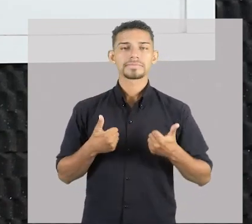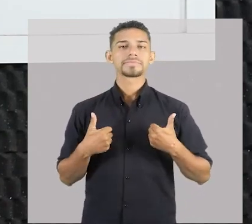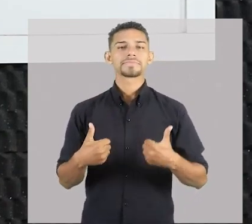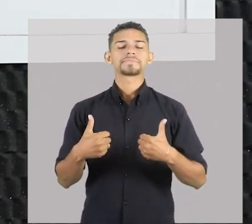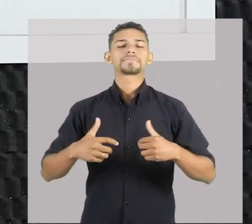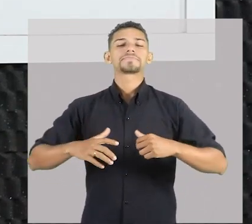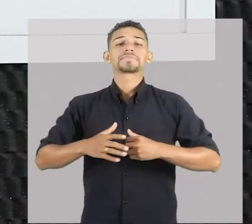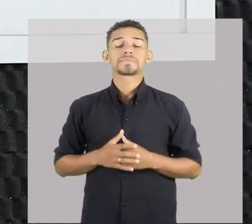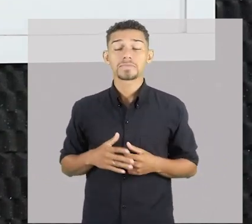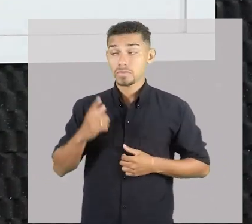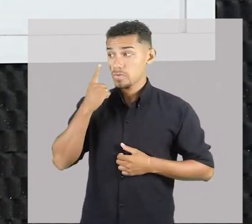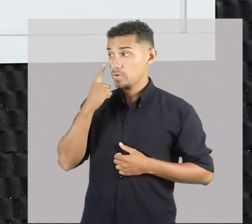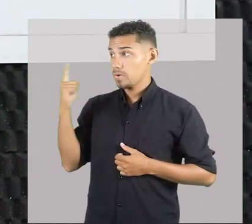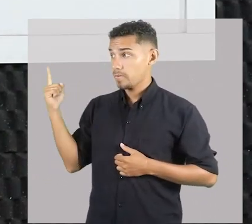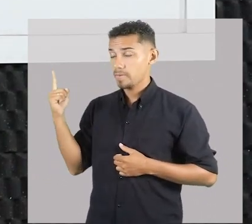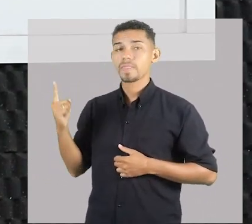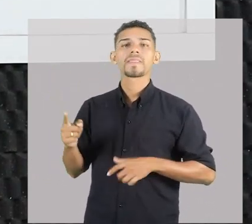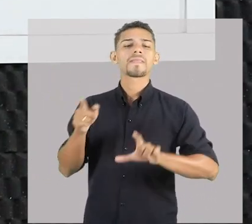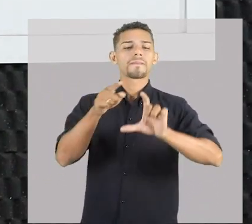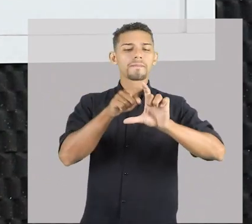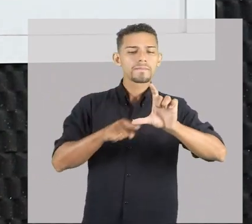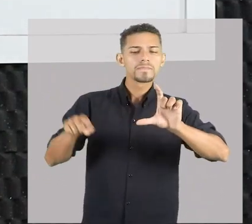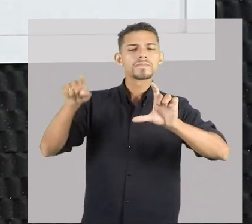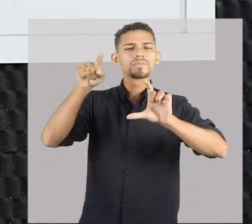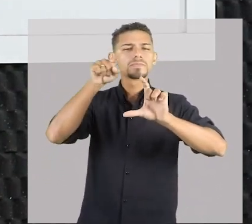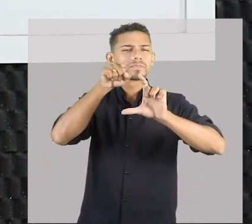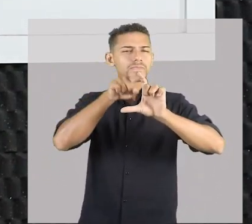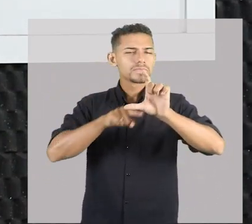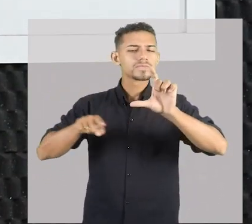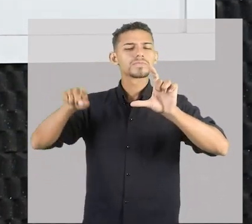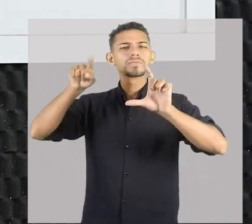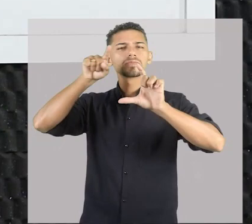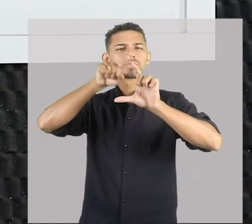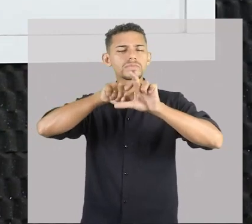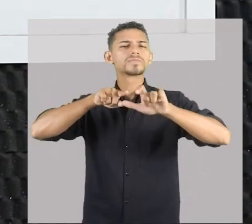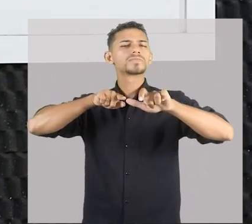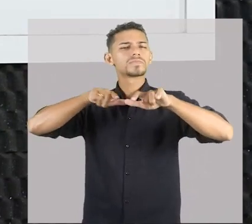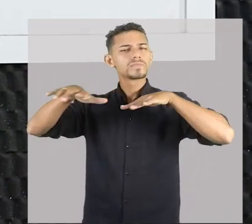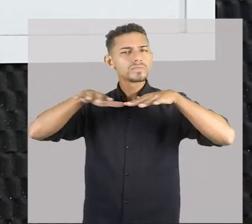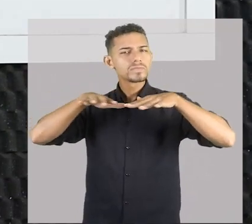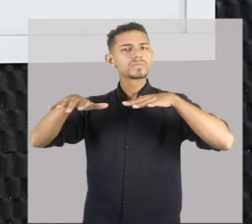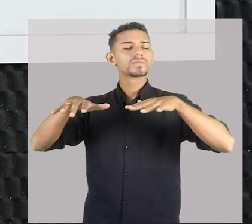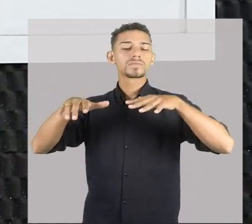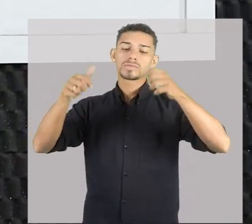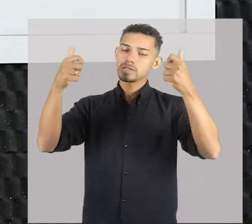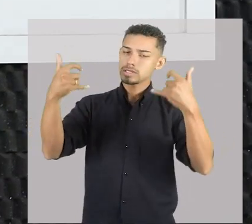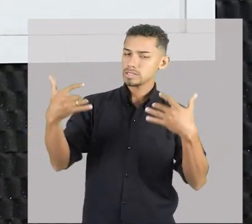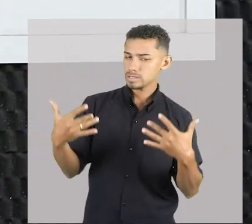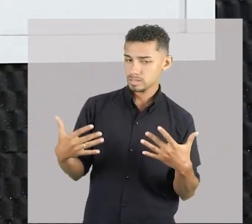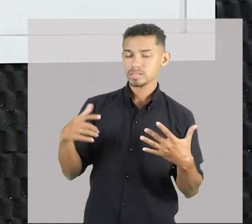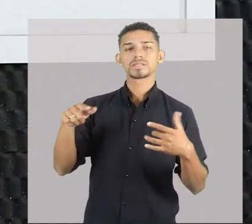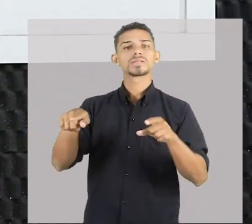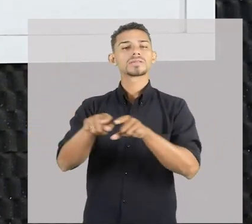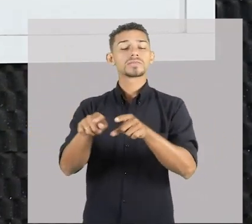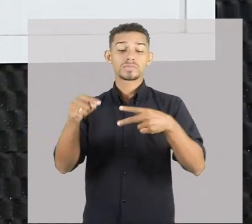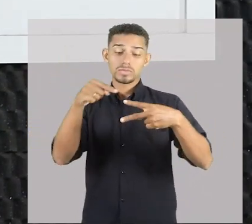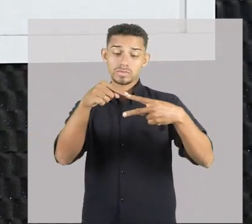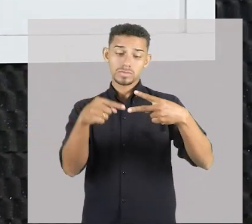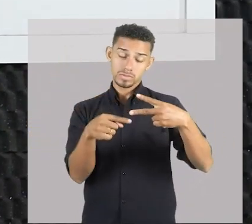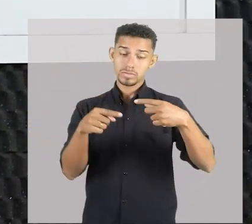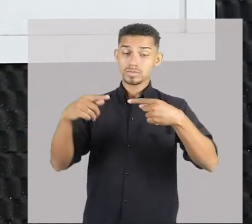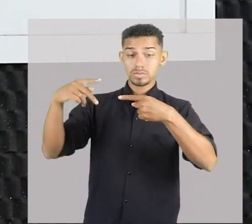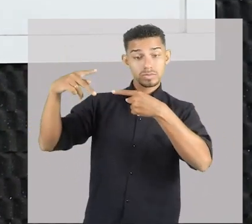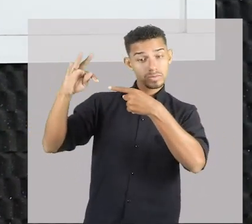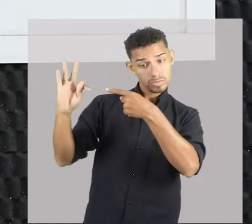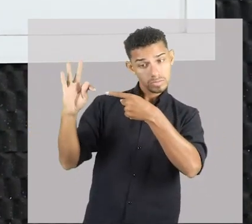movimento circular, vamos falar alguns conceitos fundamentais, tá bom? Que é os conceitos de período e